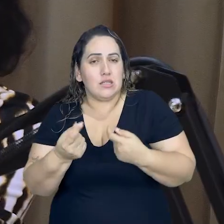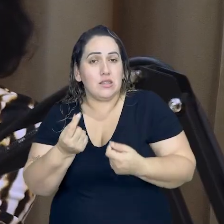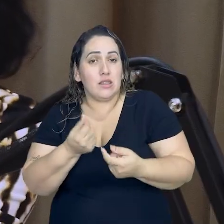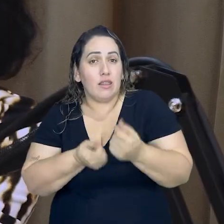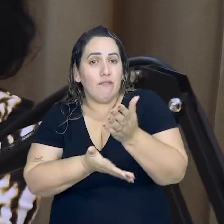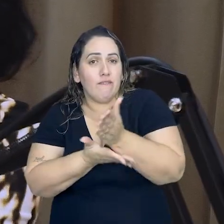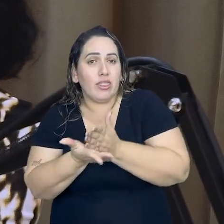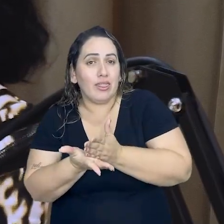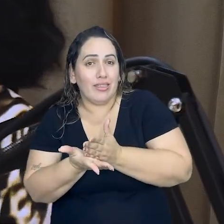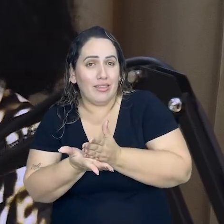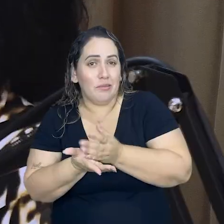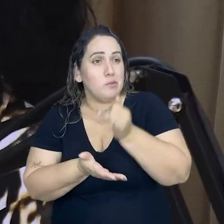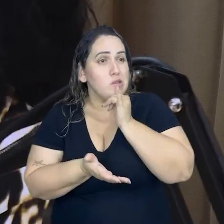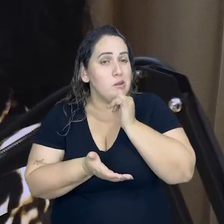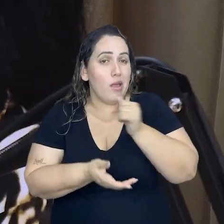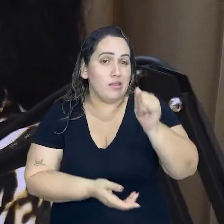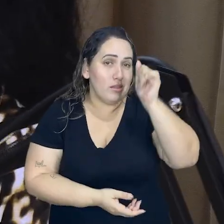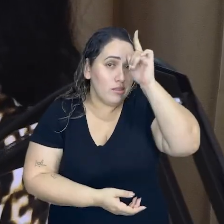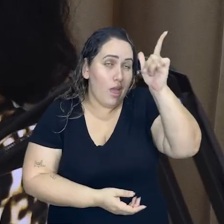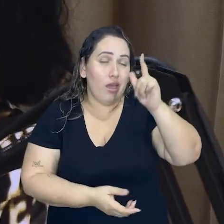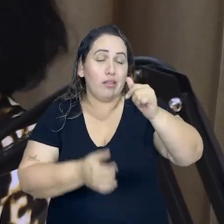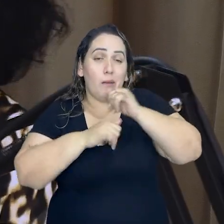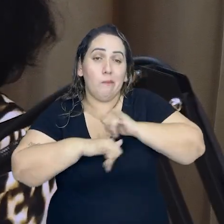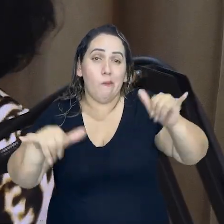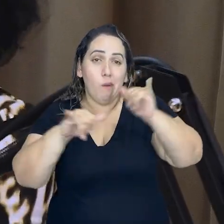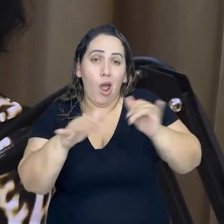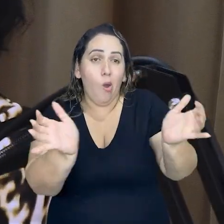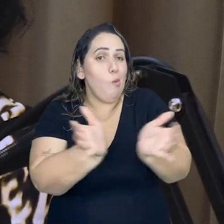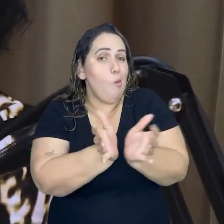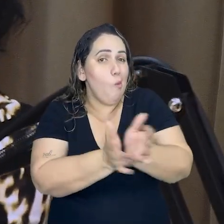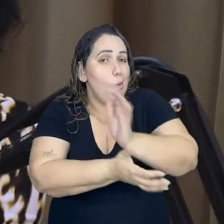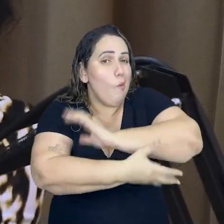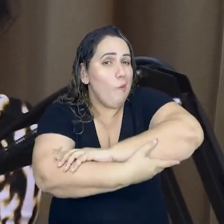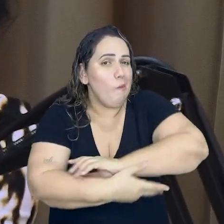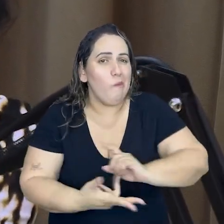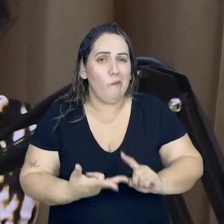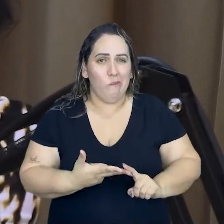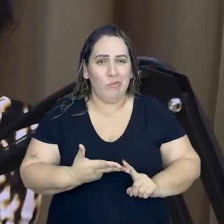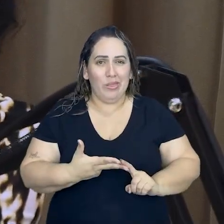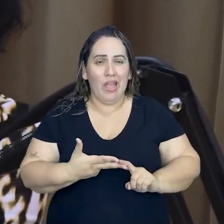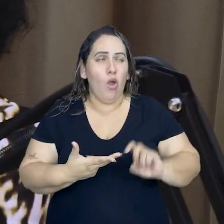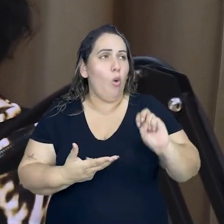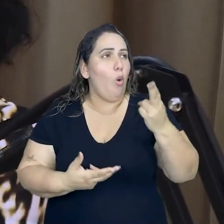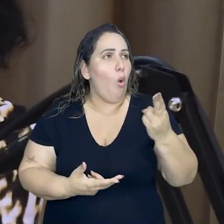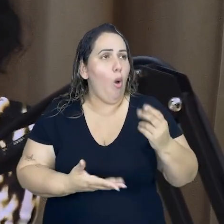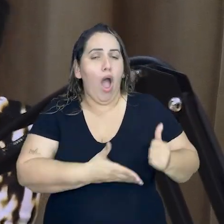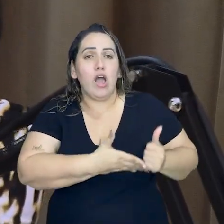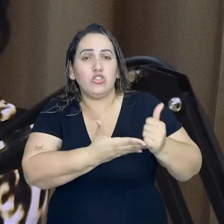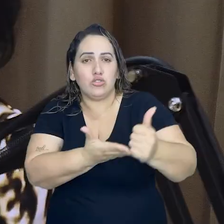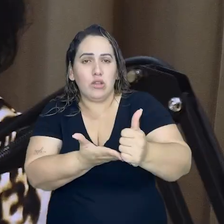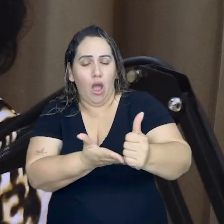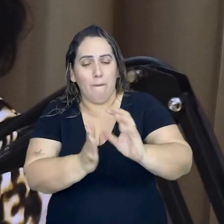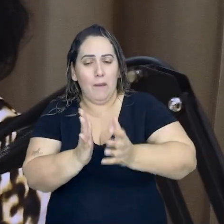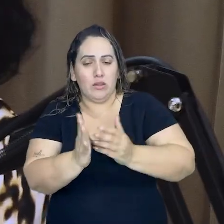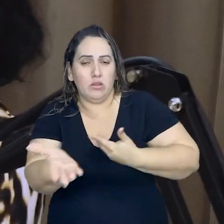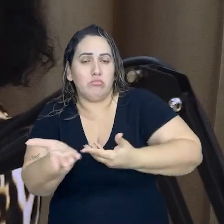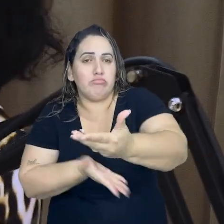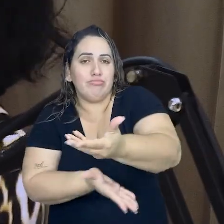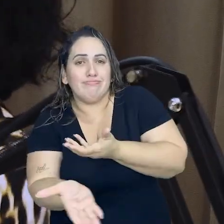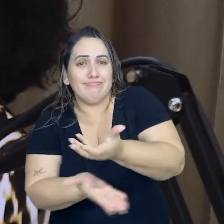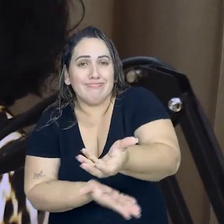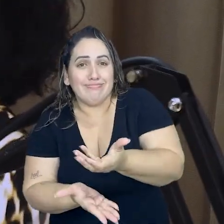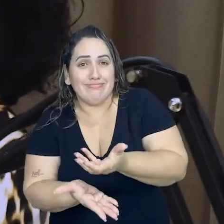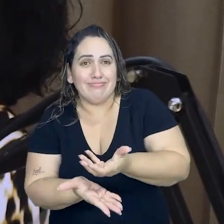Tá? Então, você não precisa nem ter nada. Quem recebe, quem é cotista, quem recebe já sabe